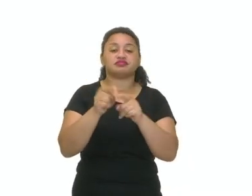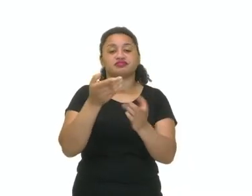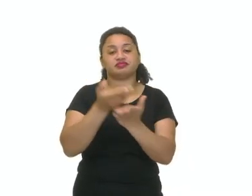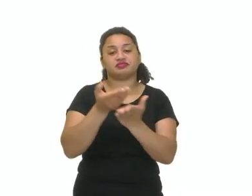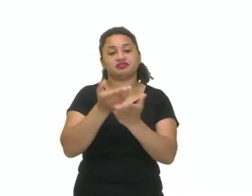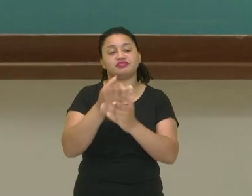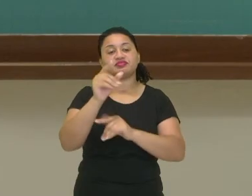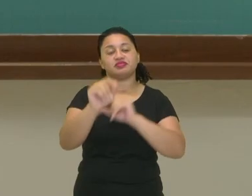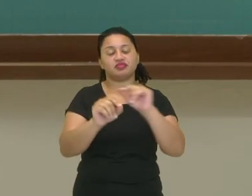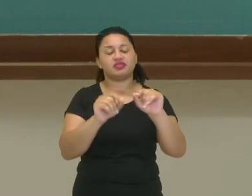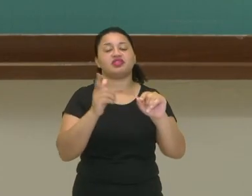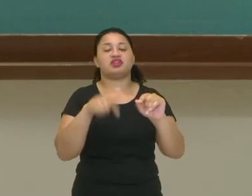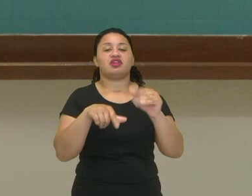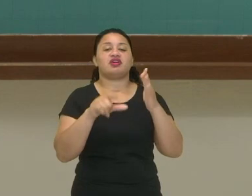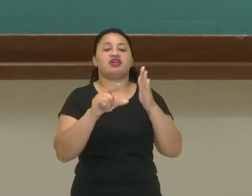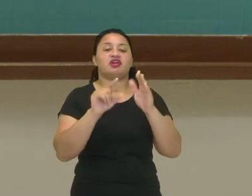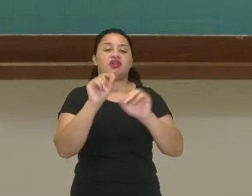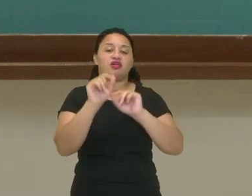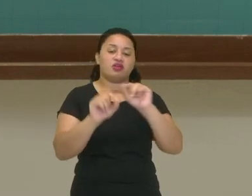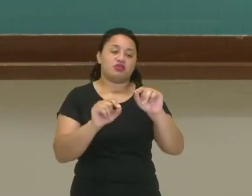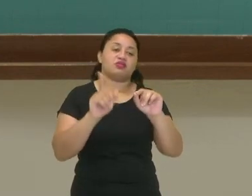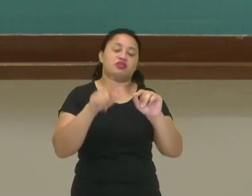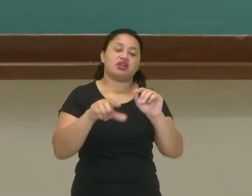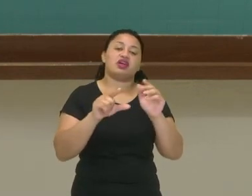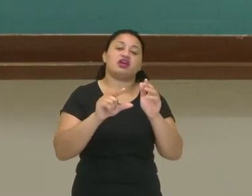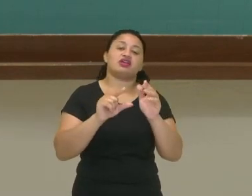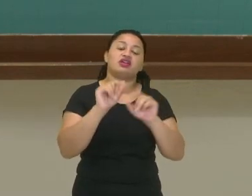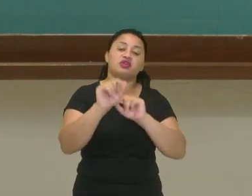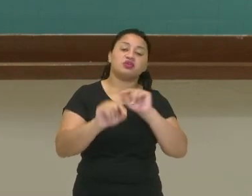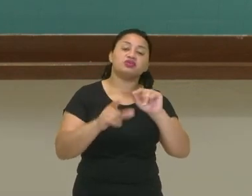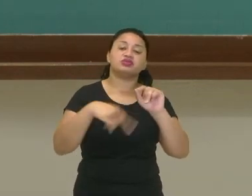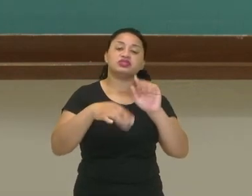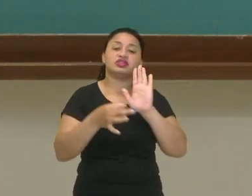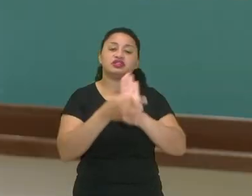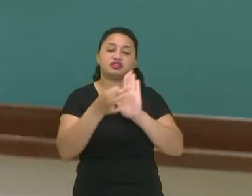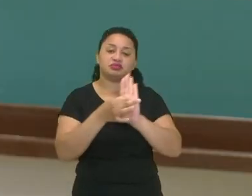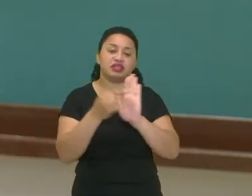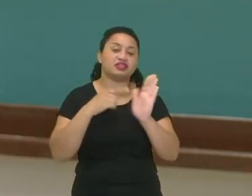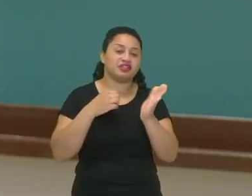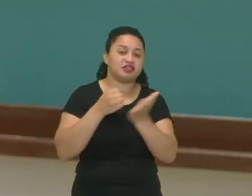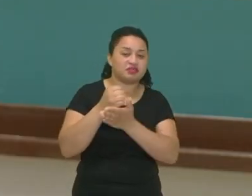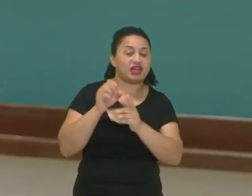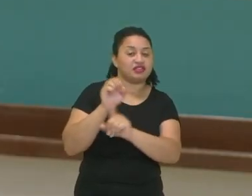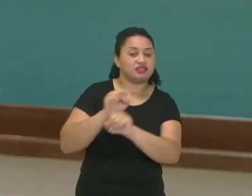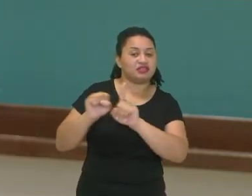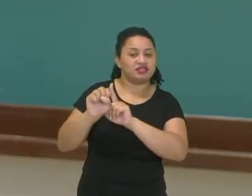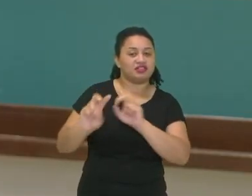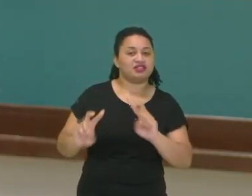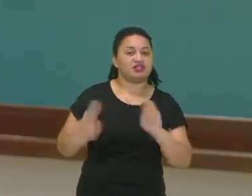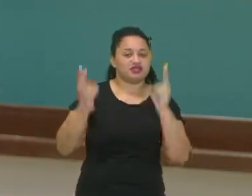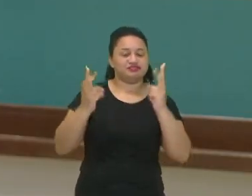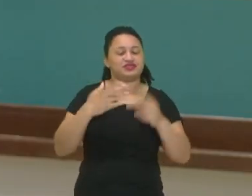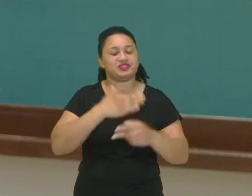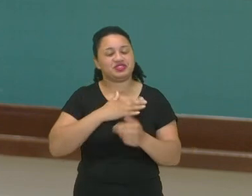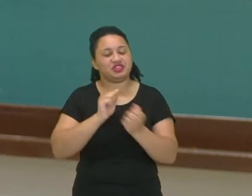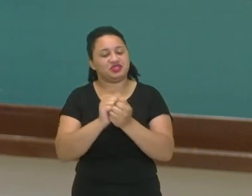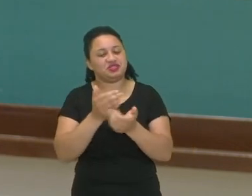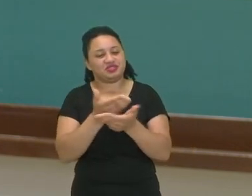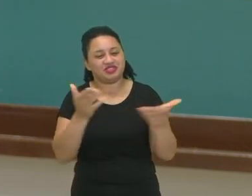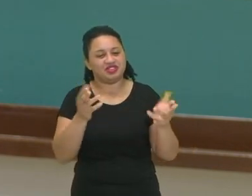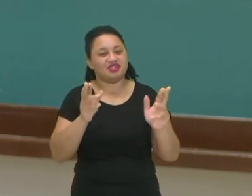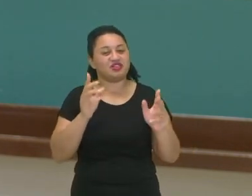os argumentos têm a sua validade apoiada em valores sociais. Gostei muito de estar com vocês,